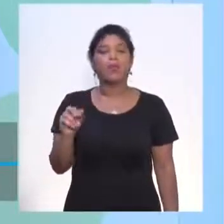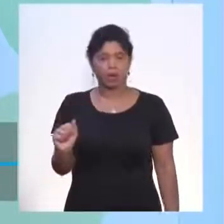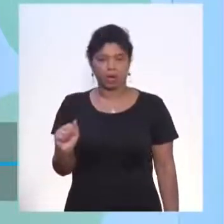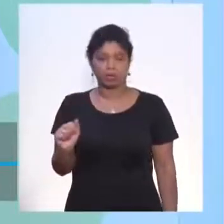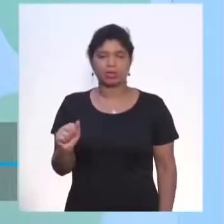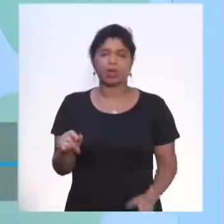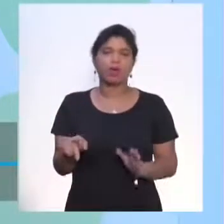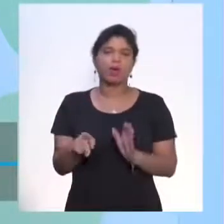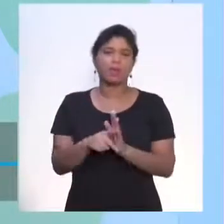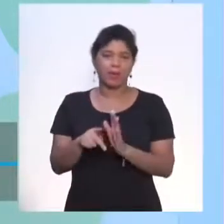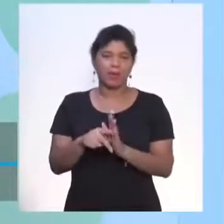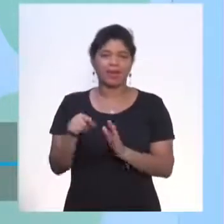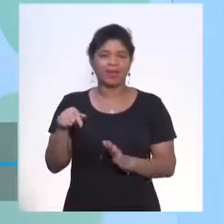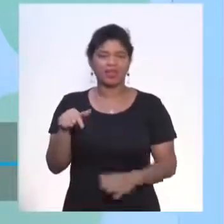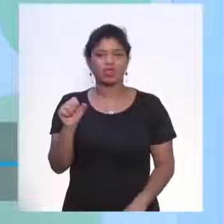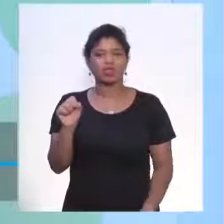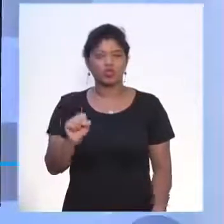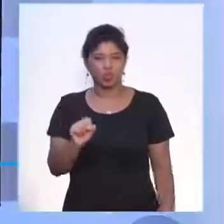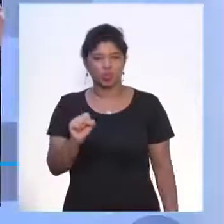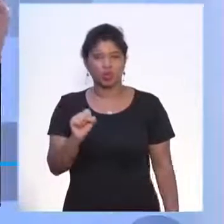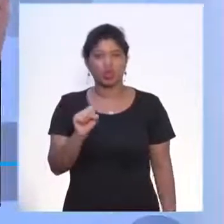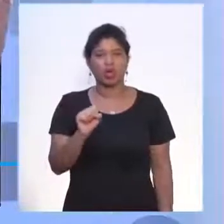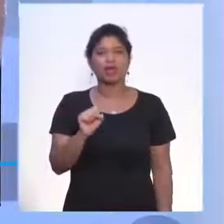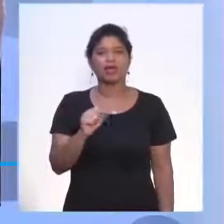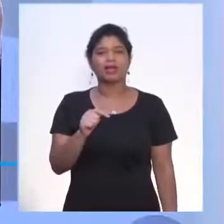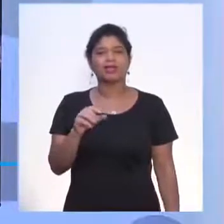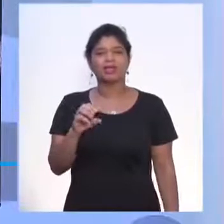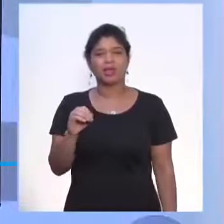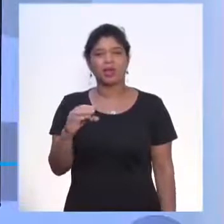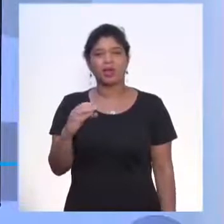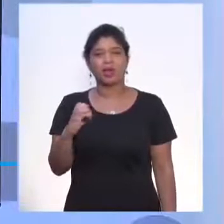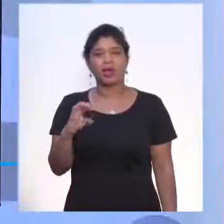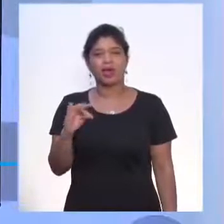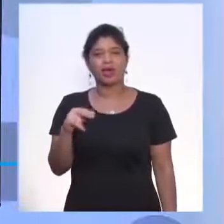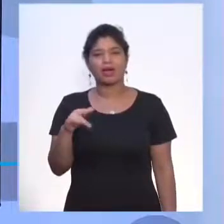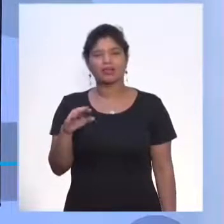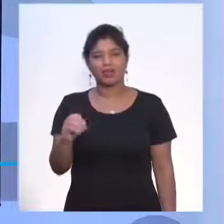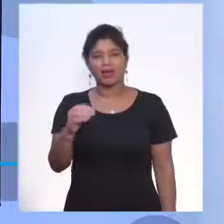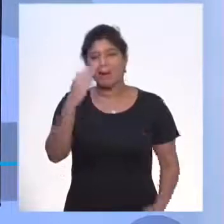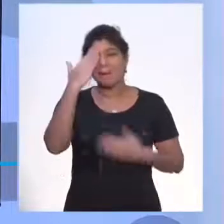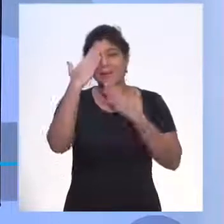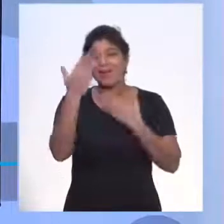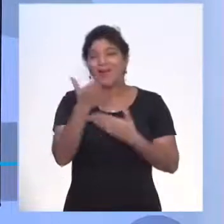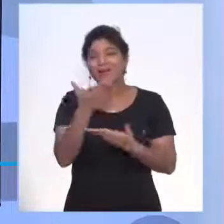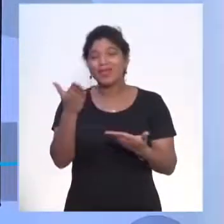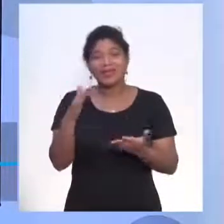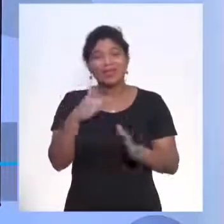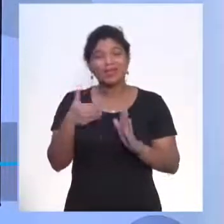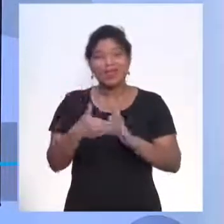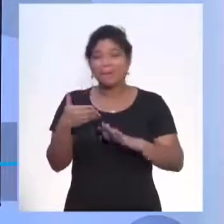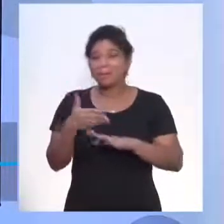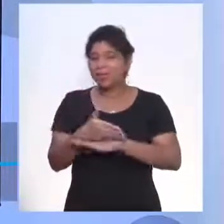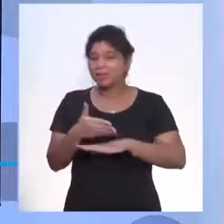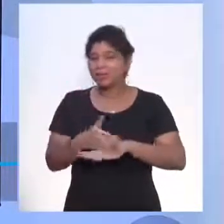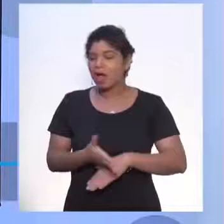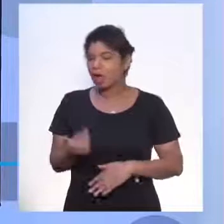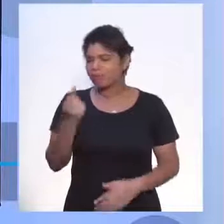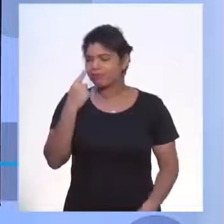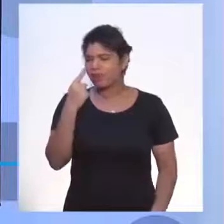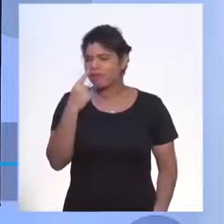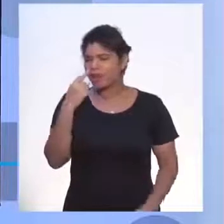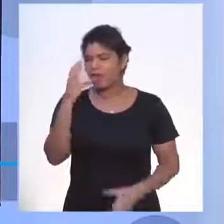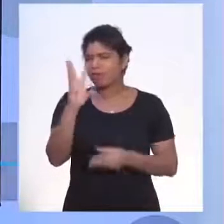do Sul, aqui com a gente também. Boa, valeu, obrigado a todos aí, todos pela participação, muito obrigado mesmo. Vamos olhar a